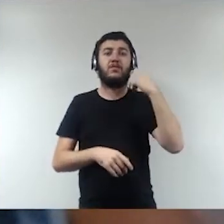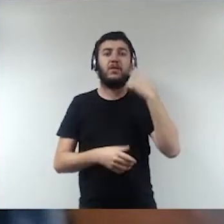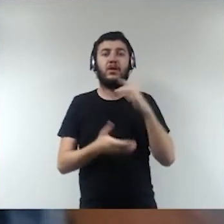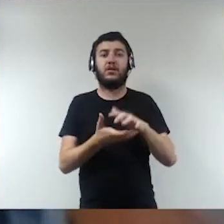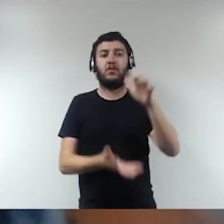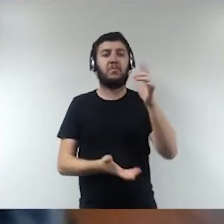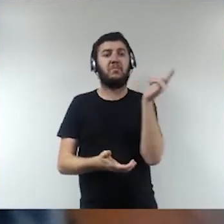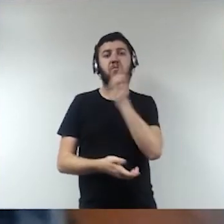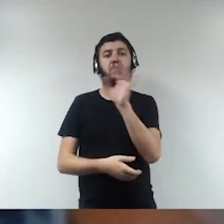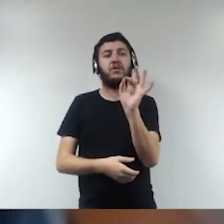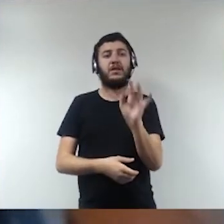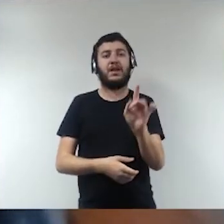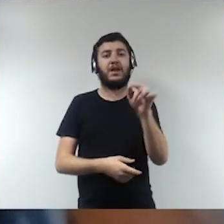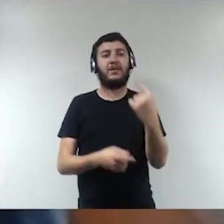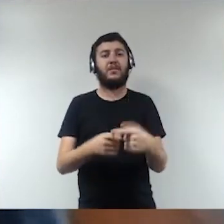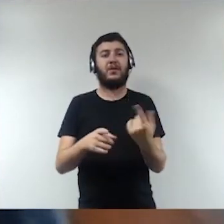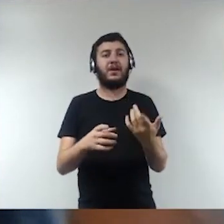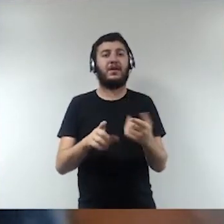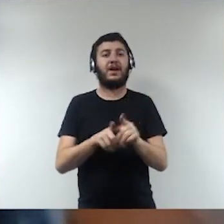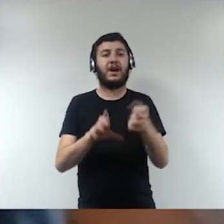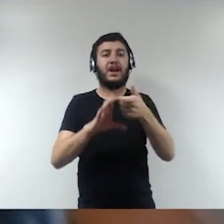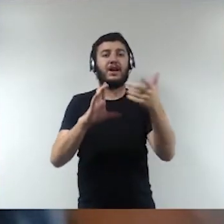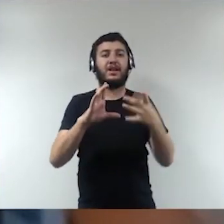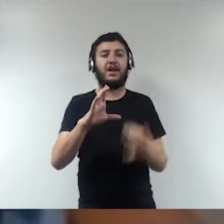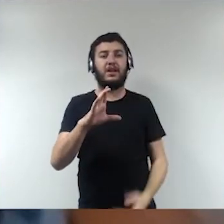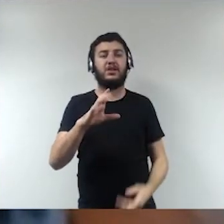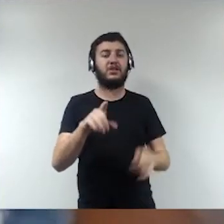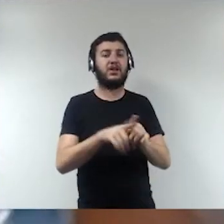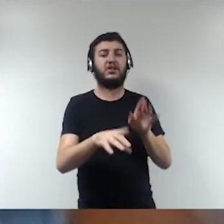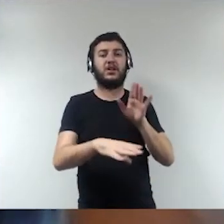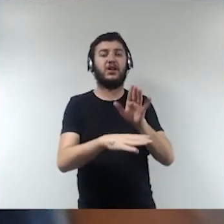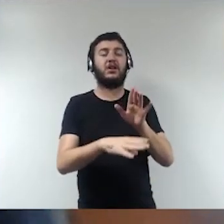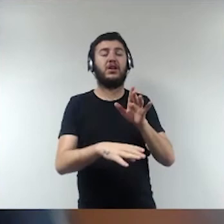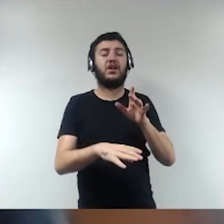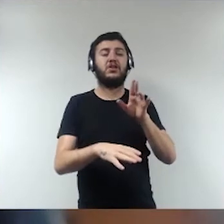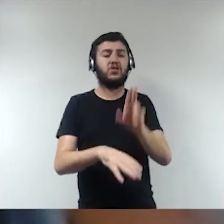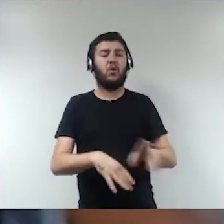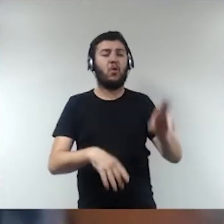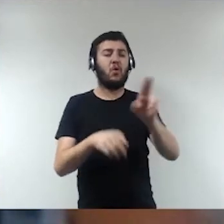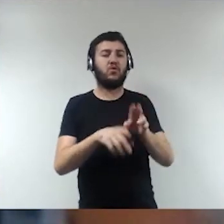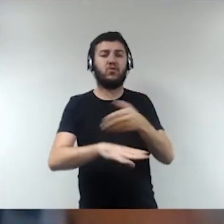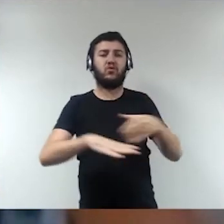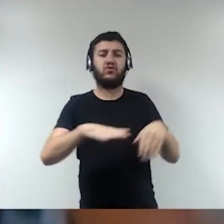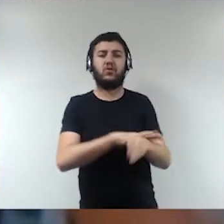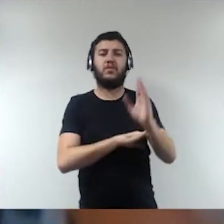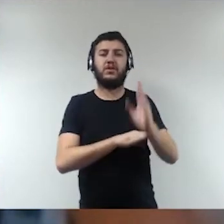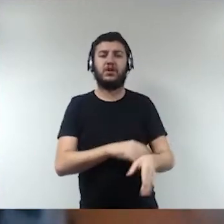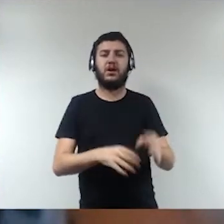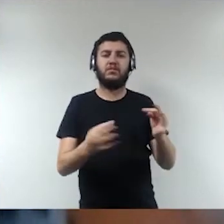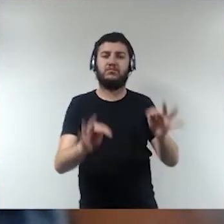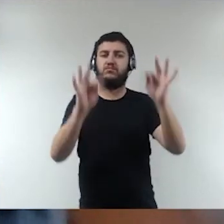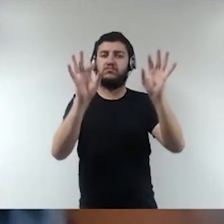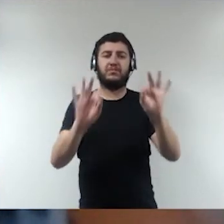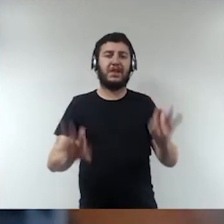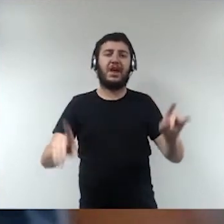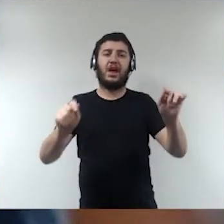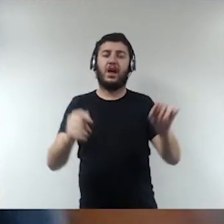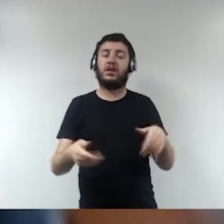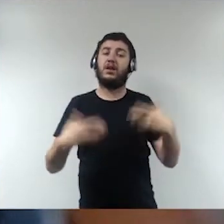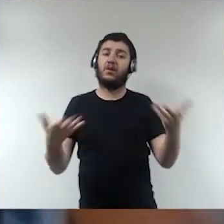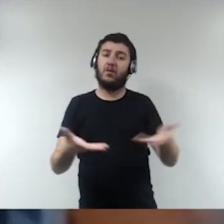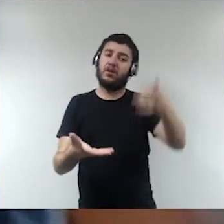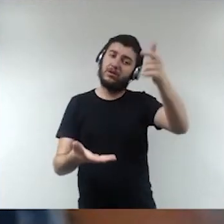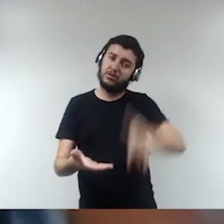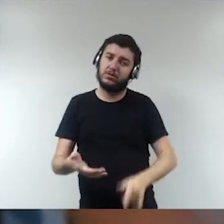tinham essa característica de utilização dessas ferramentas. E agora, mais uma vez, estamos nessa situação, né,